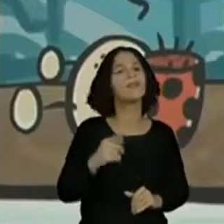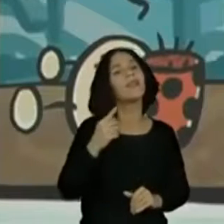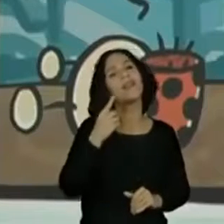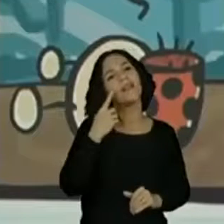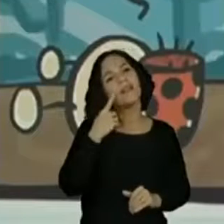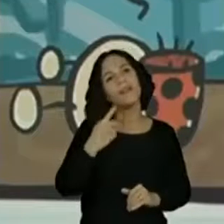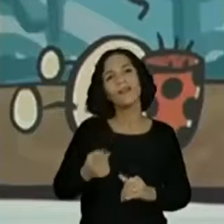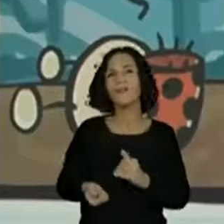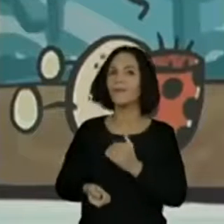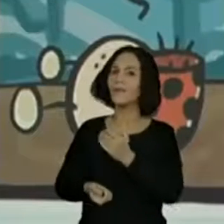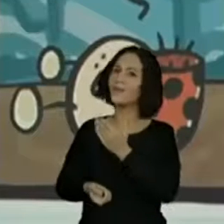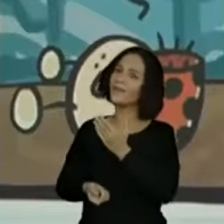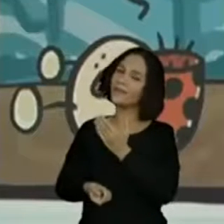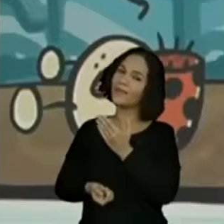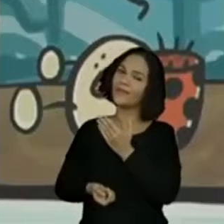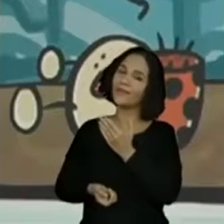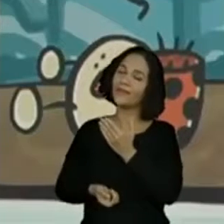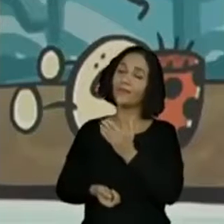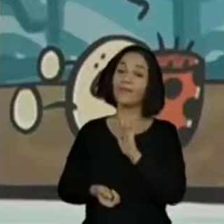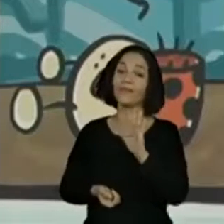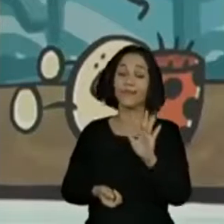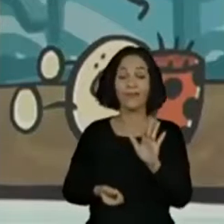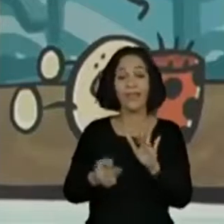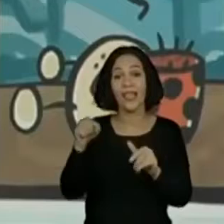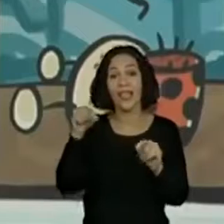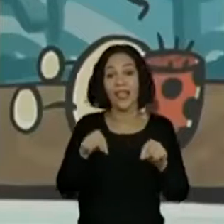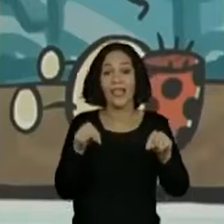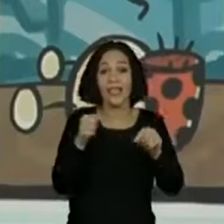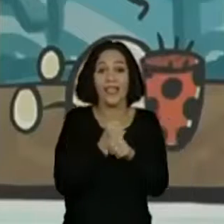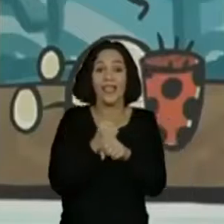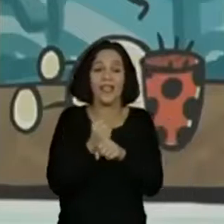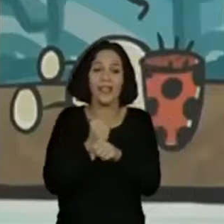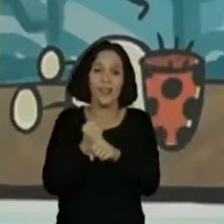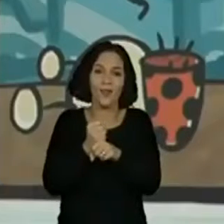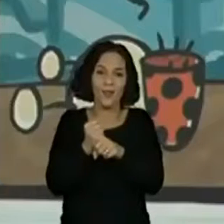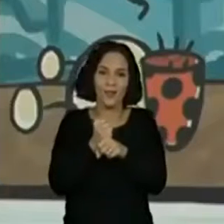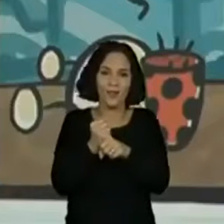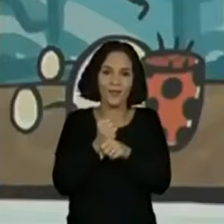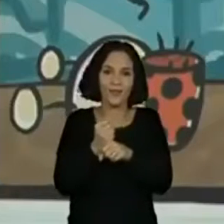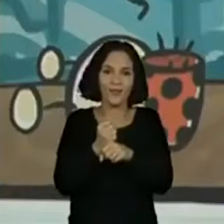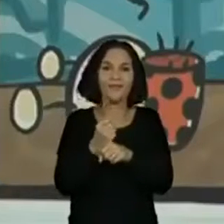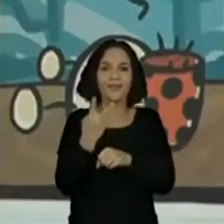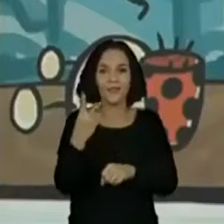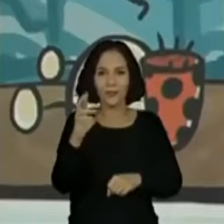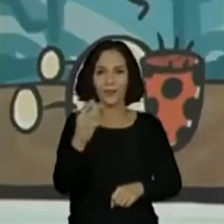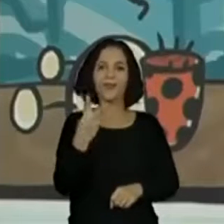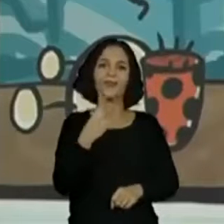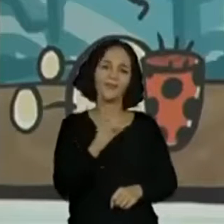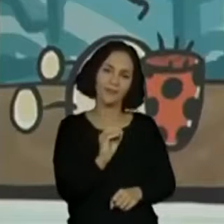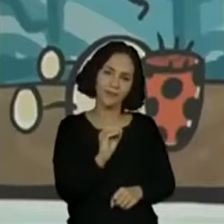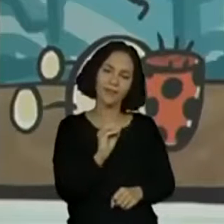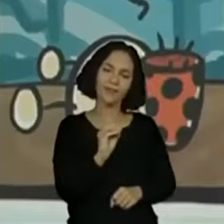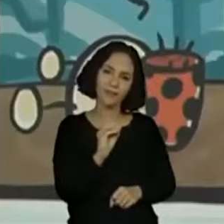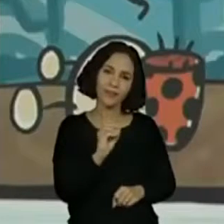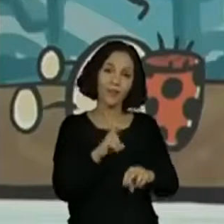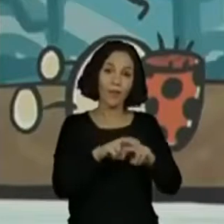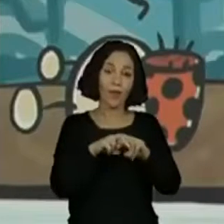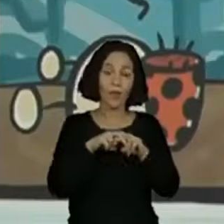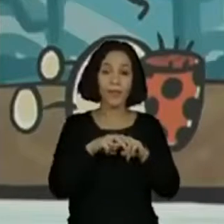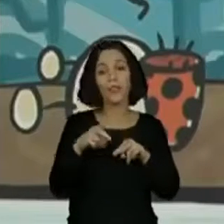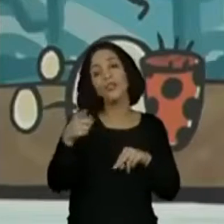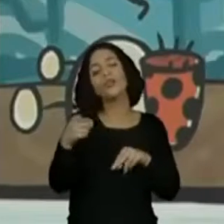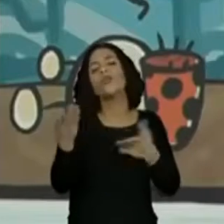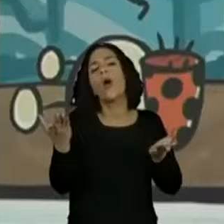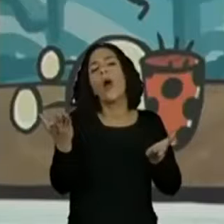todo sentido. Sim. Porque ela está falando deste ano. Deste ano de 2020. Por isso, saber a data que